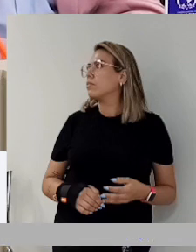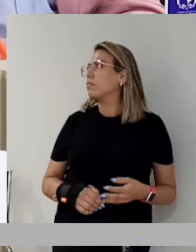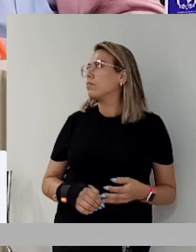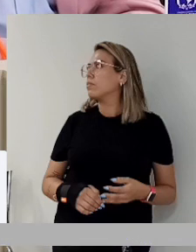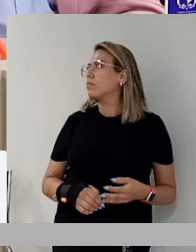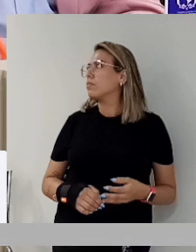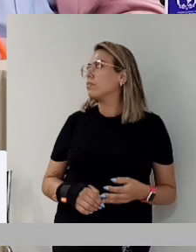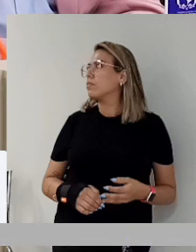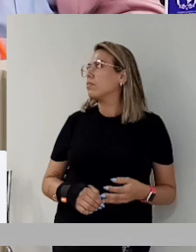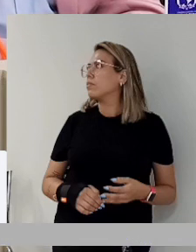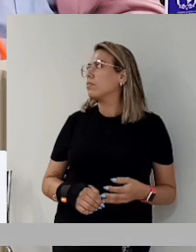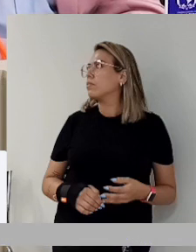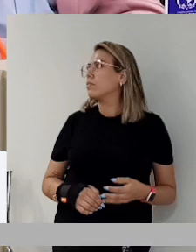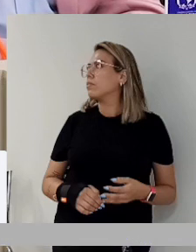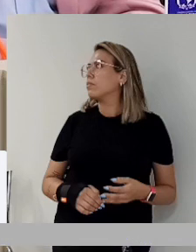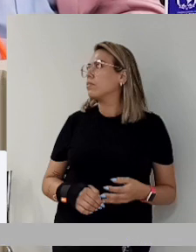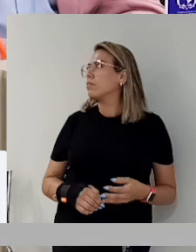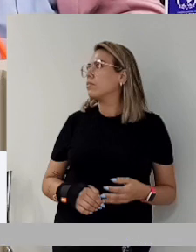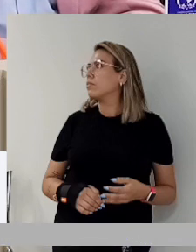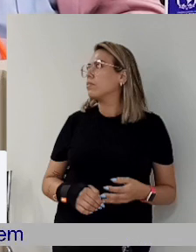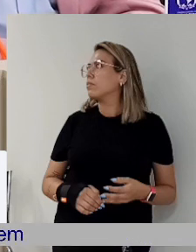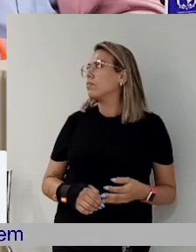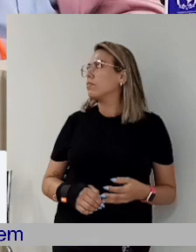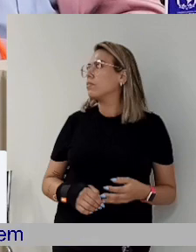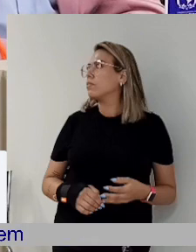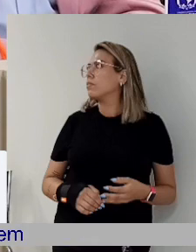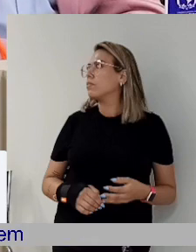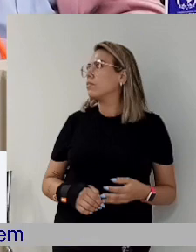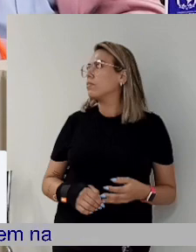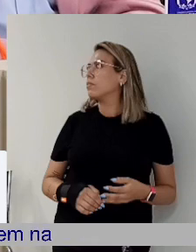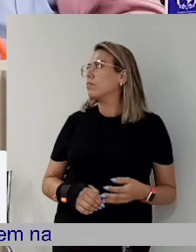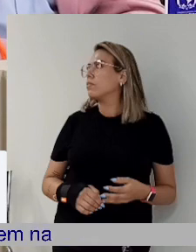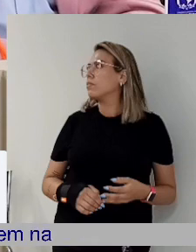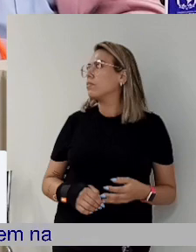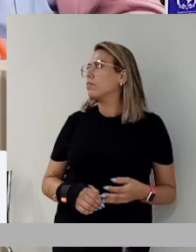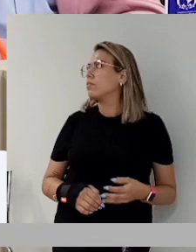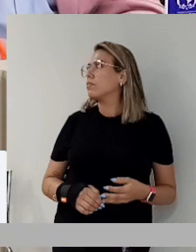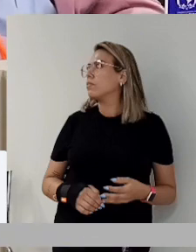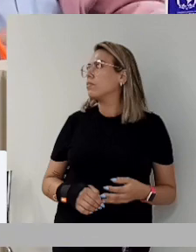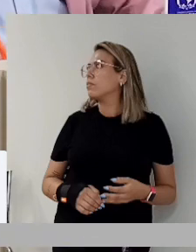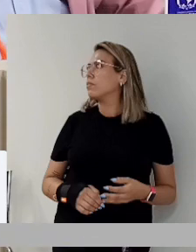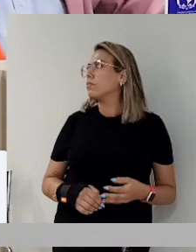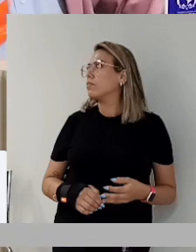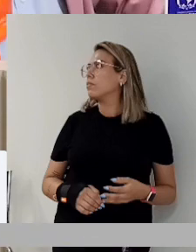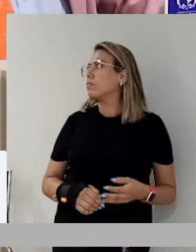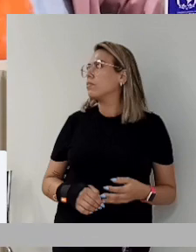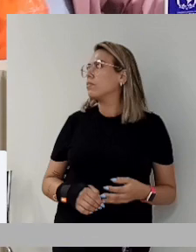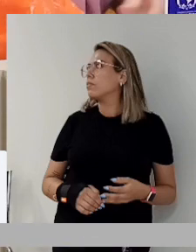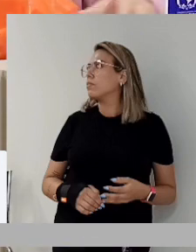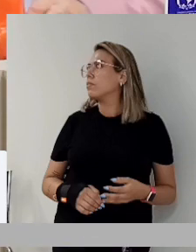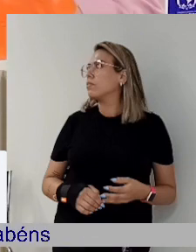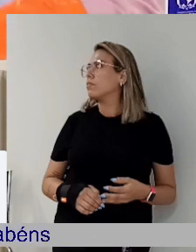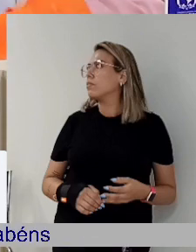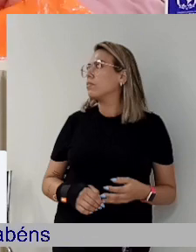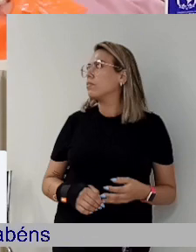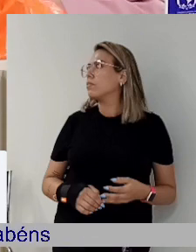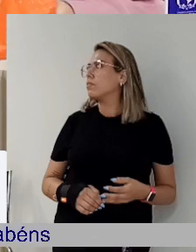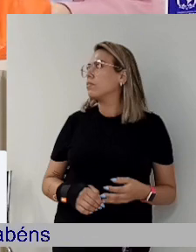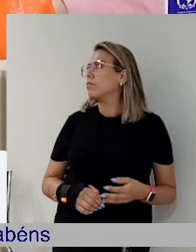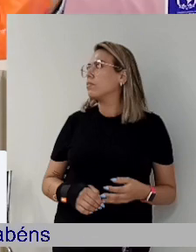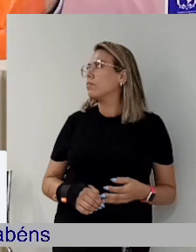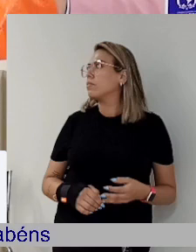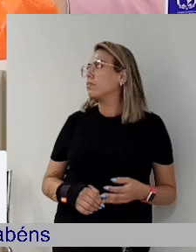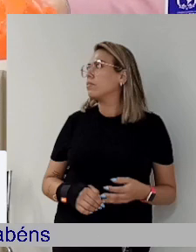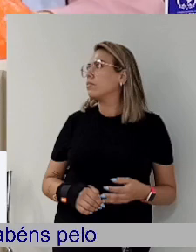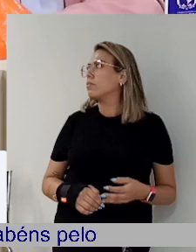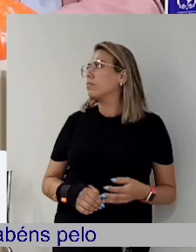do desenvolvimento da cidade né que não depende só do em Fortaleza a demora antes era muito grande nas questões do